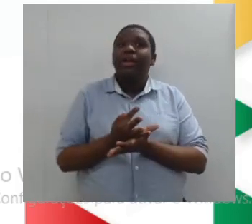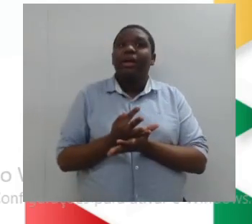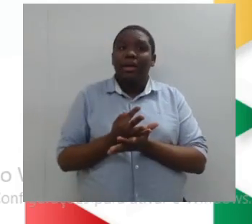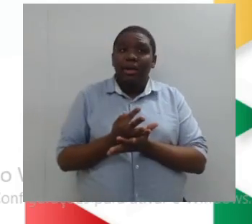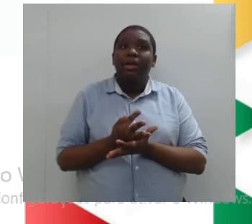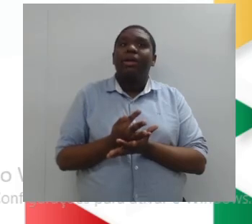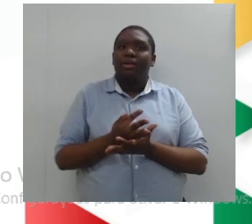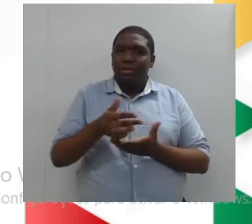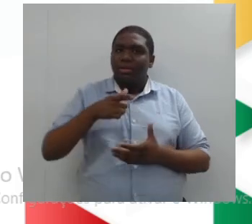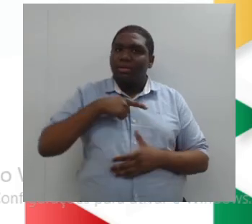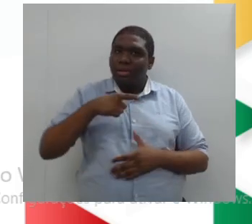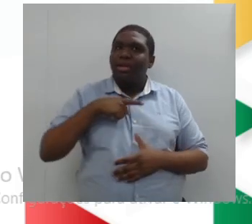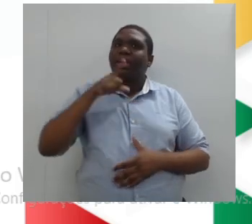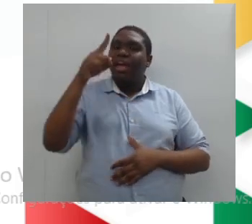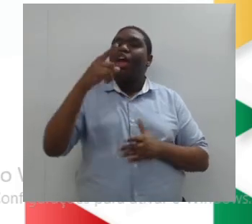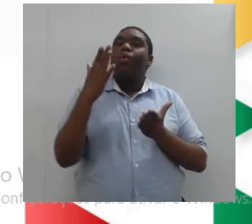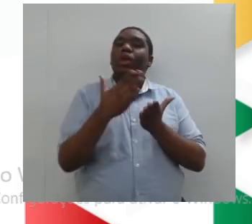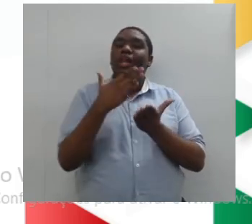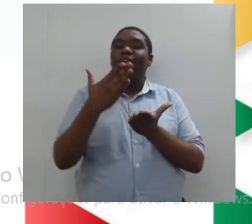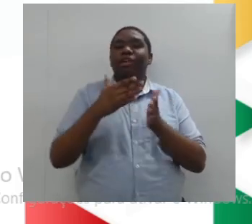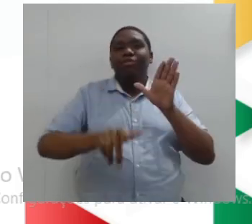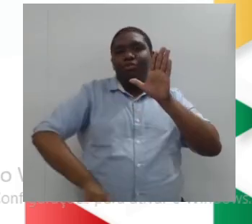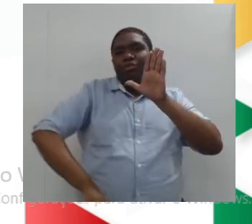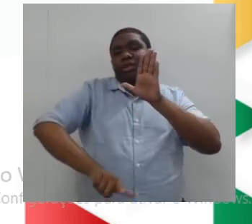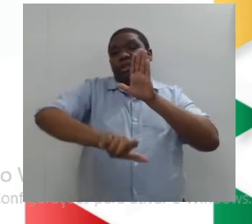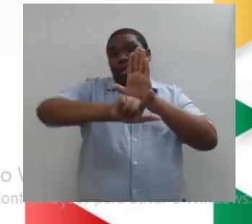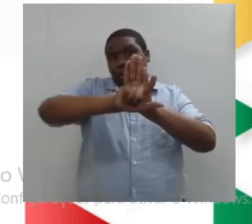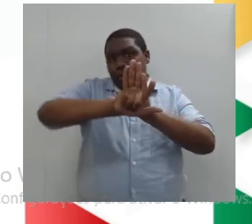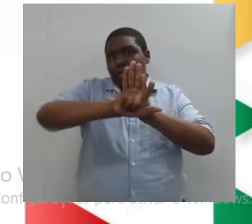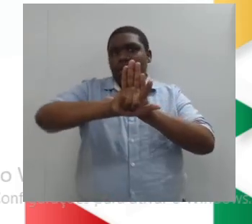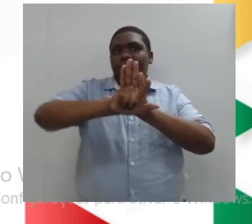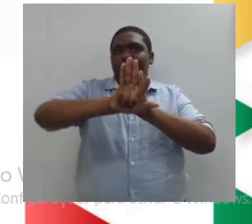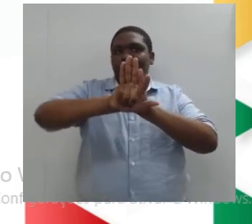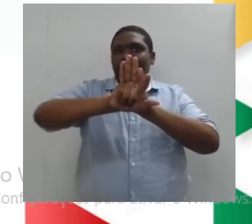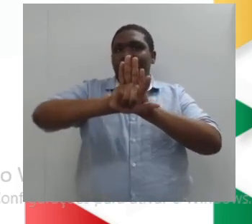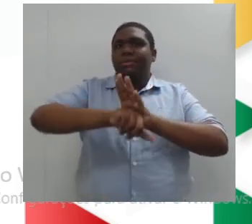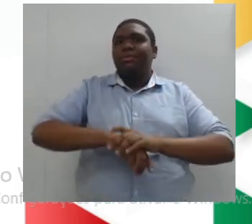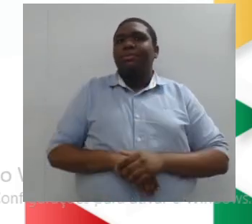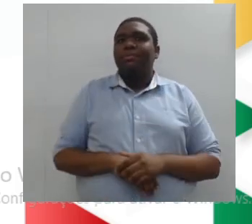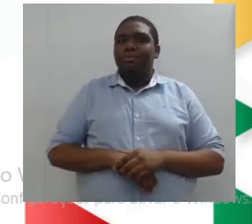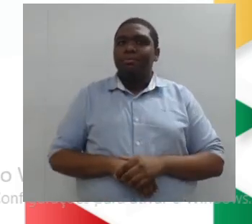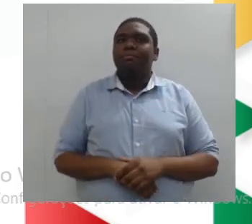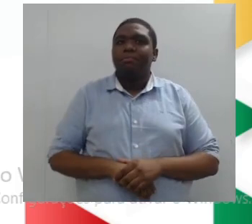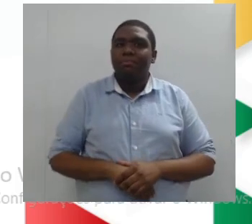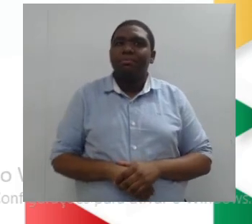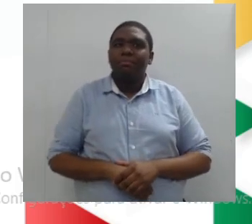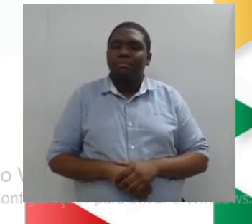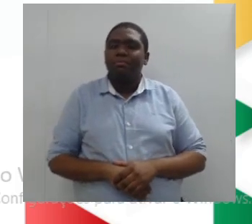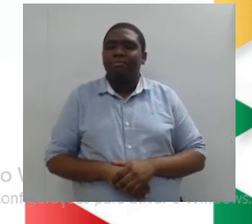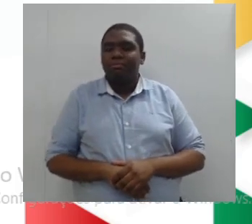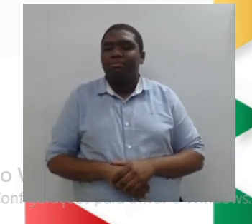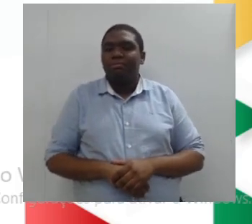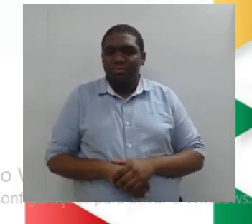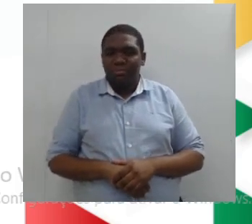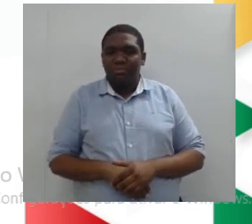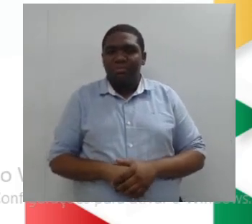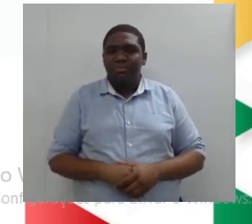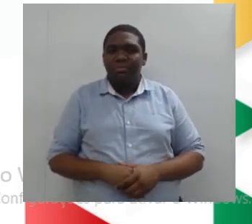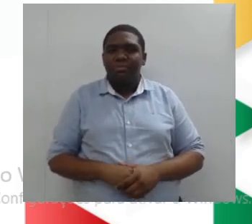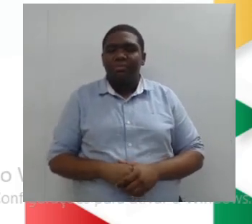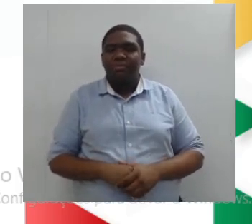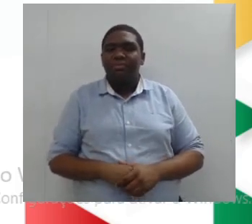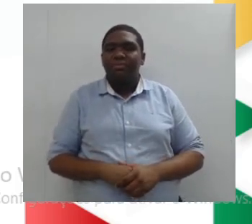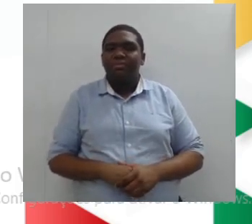Kitab Aqdas, que significa o livro mais sagrado, também conhecido como o